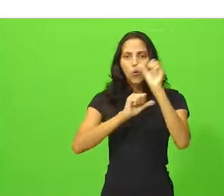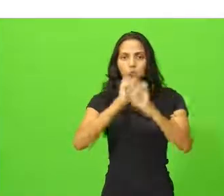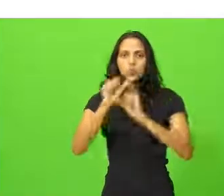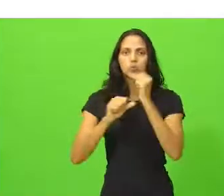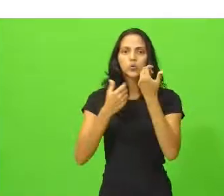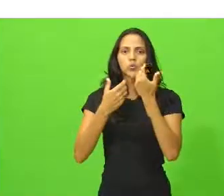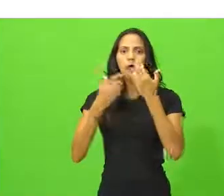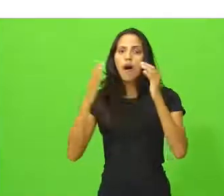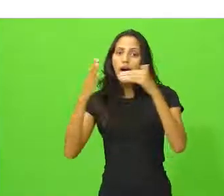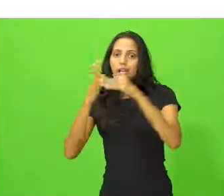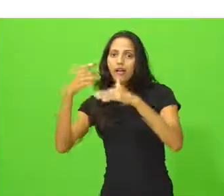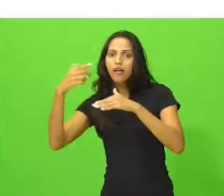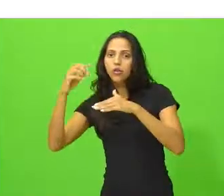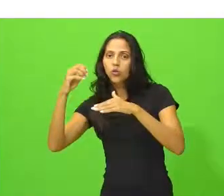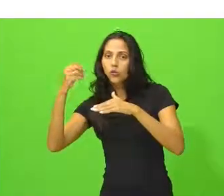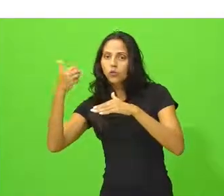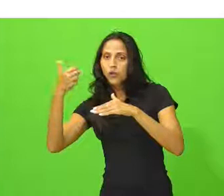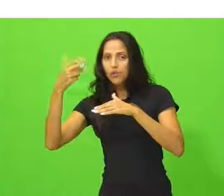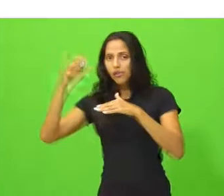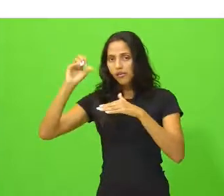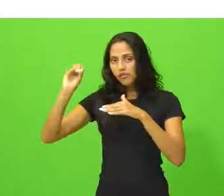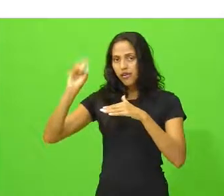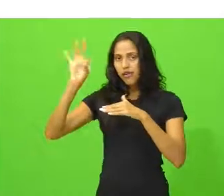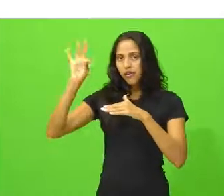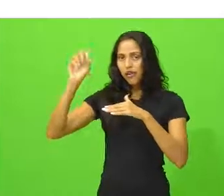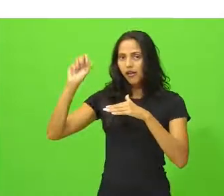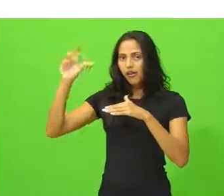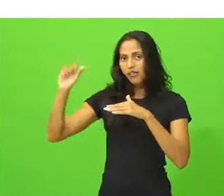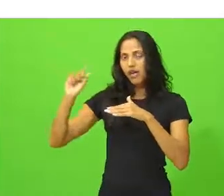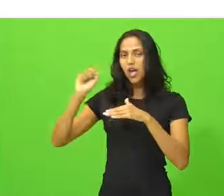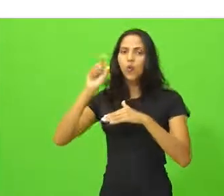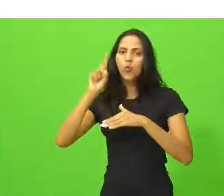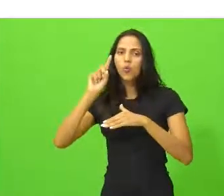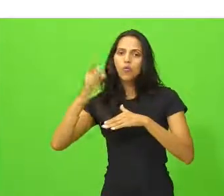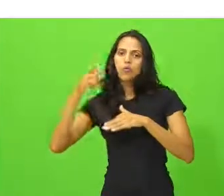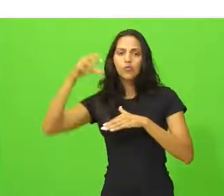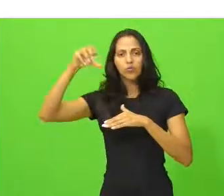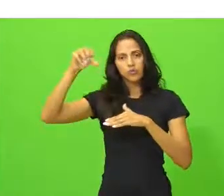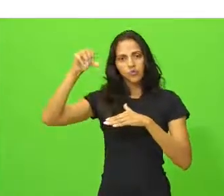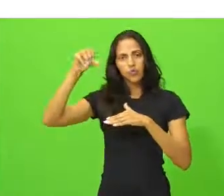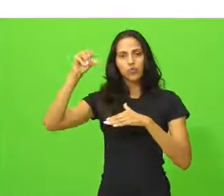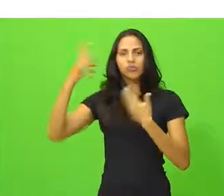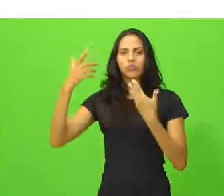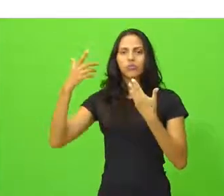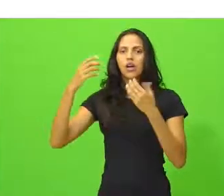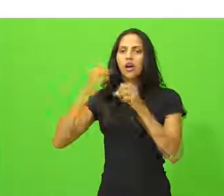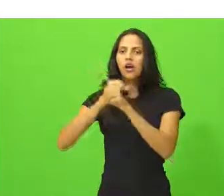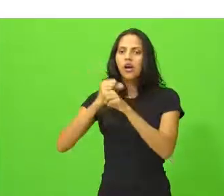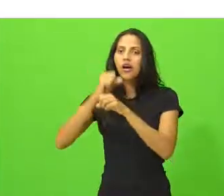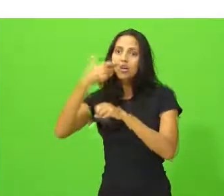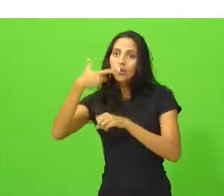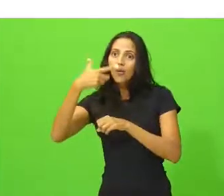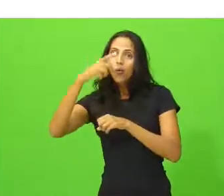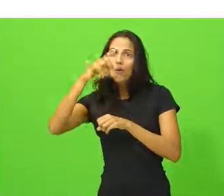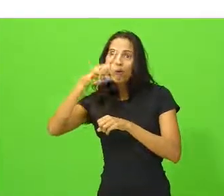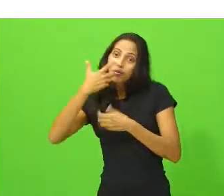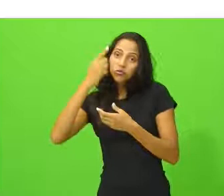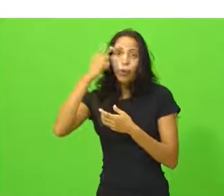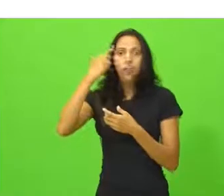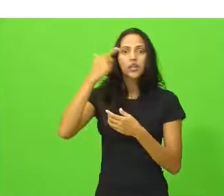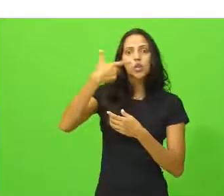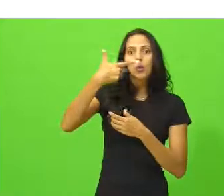no decênio de 2010. Então, a taxa está em 1,90. Em 2020, vai estar